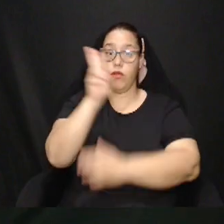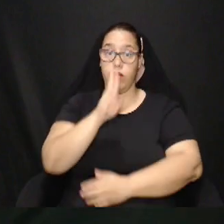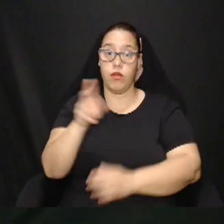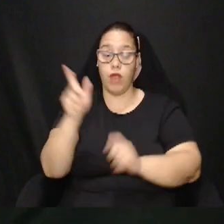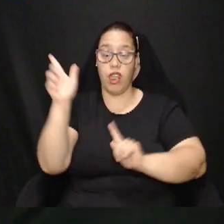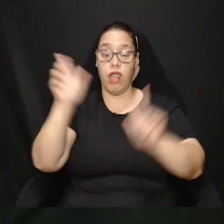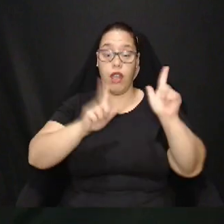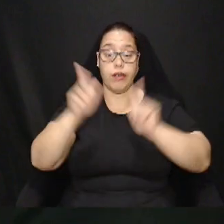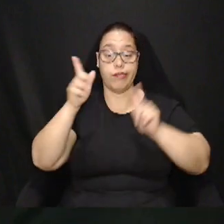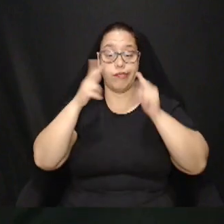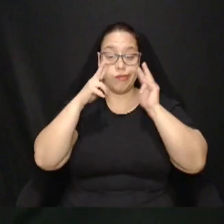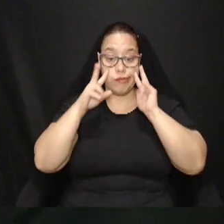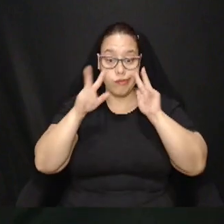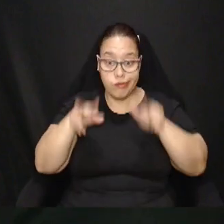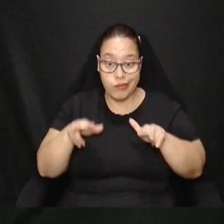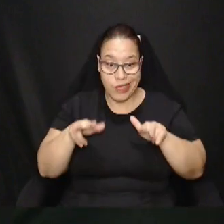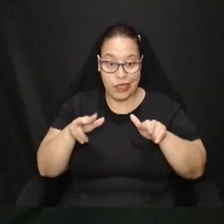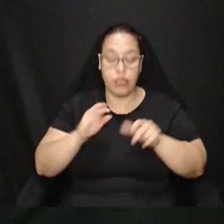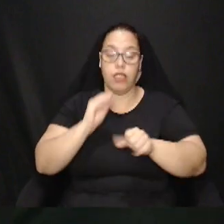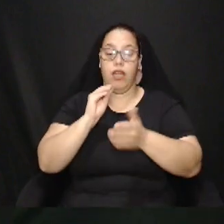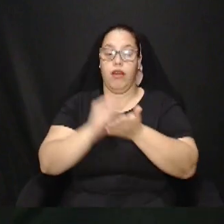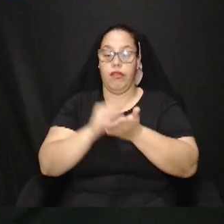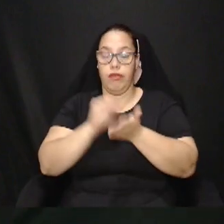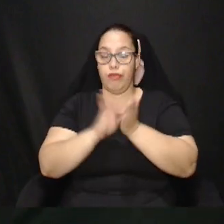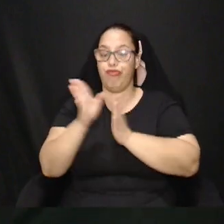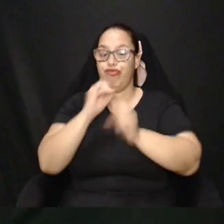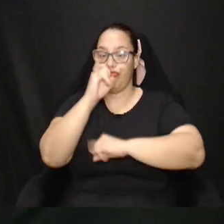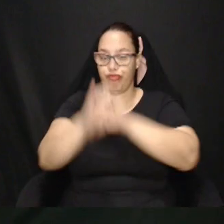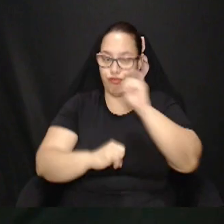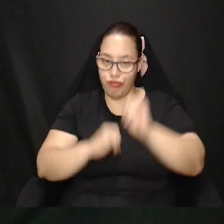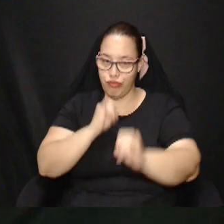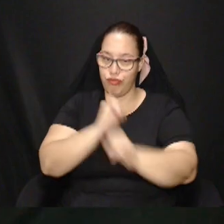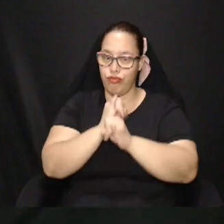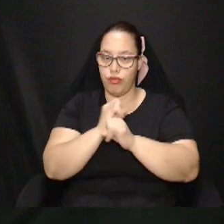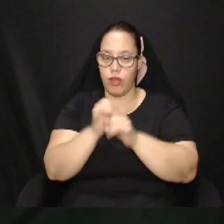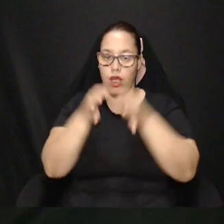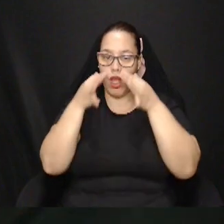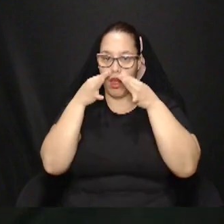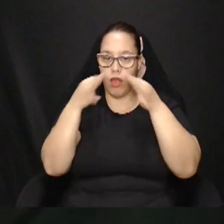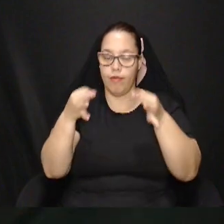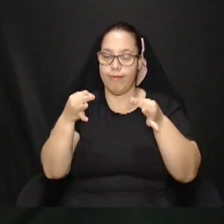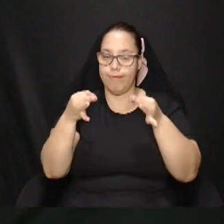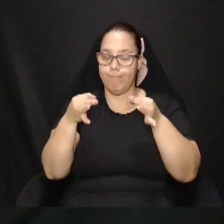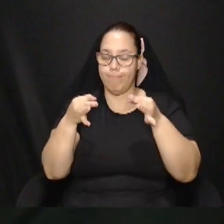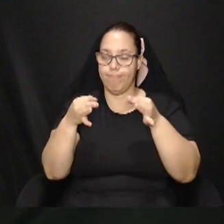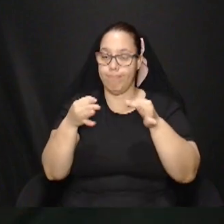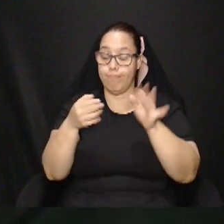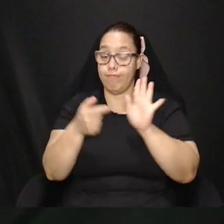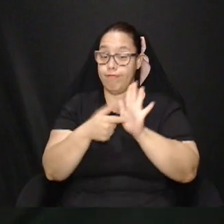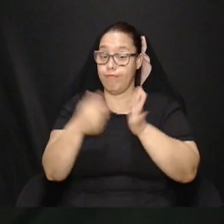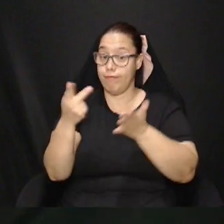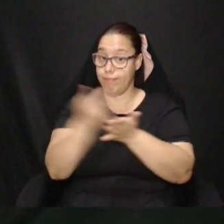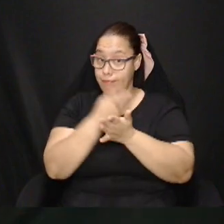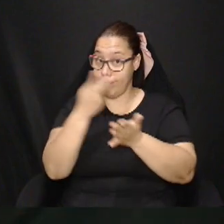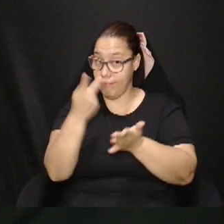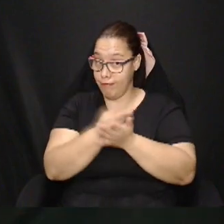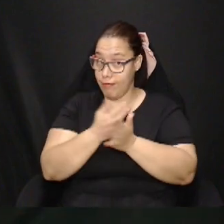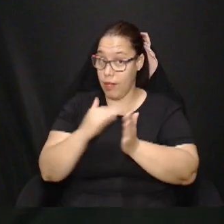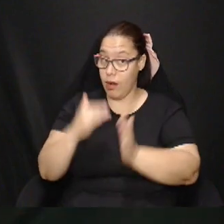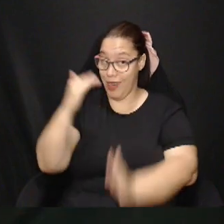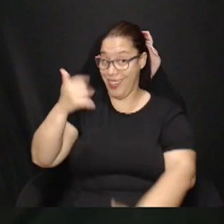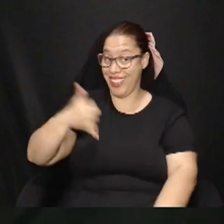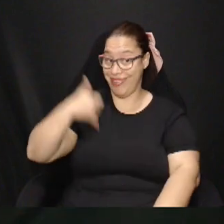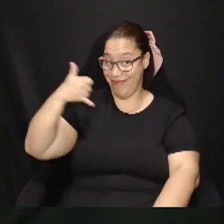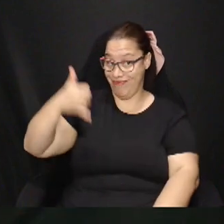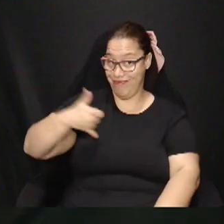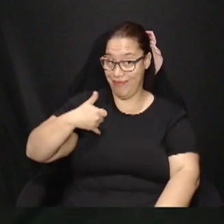falta de supervisão no acesso à internet e a exposição precoce à publicidade considerada inadequada para essa faixa etária. Já as